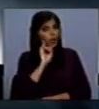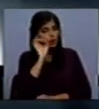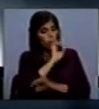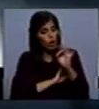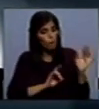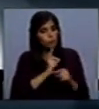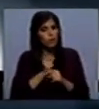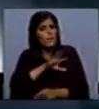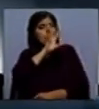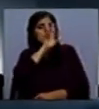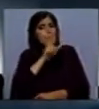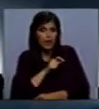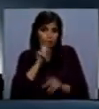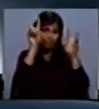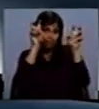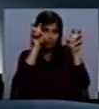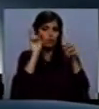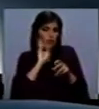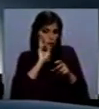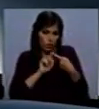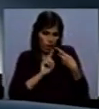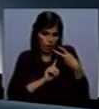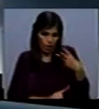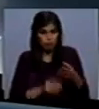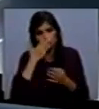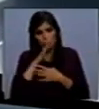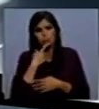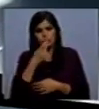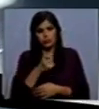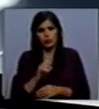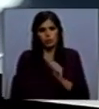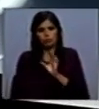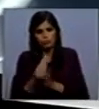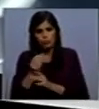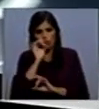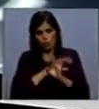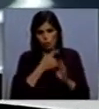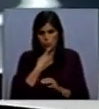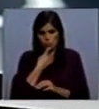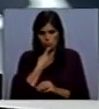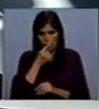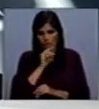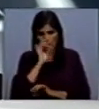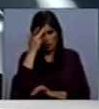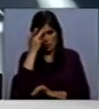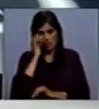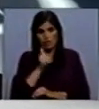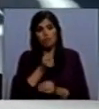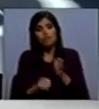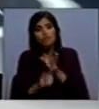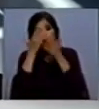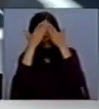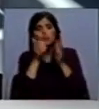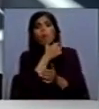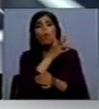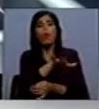de uma série de outros por exemplo você tenha que perguntas qual a origem da europa podemos perceber facilmente onde eu cresci e fui aqui